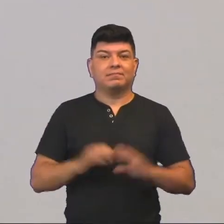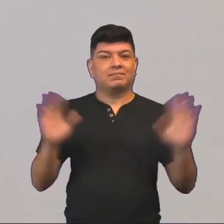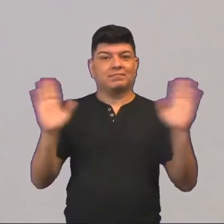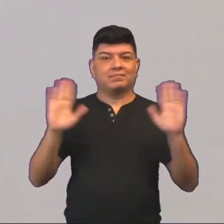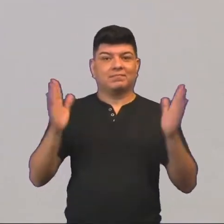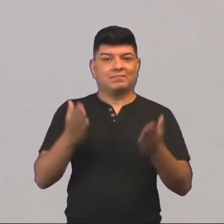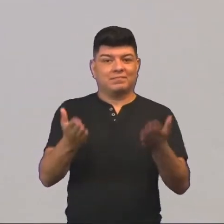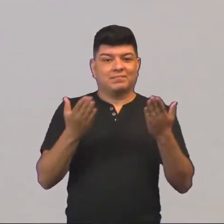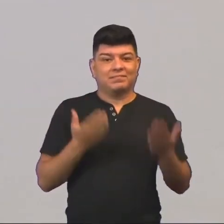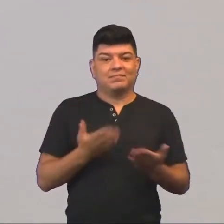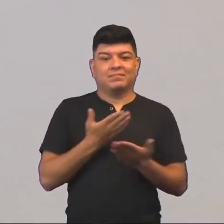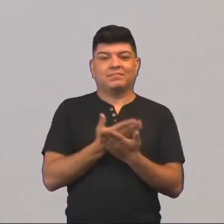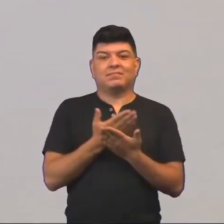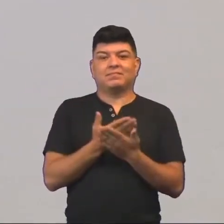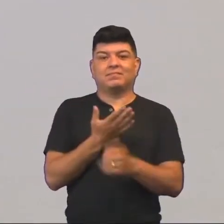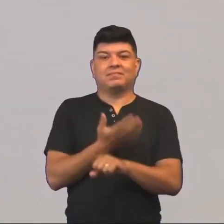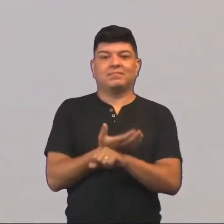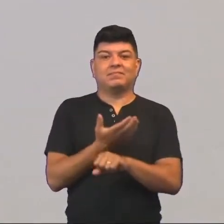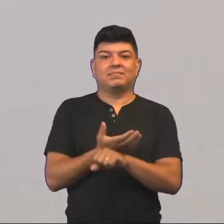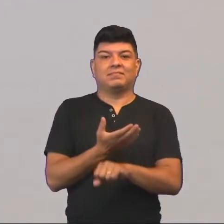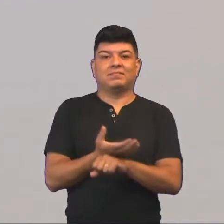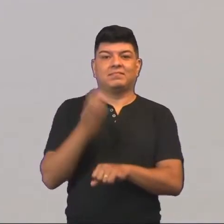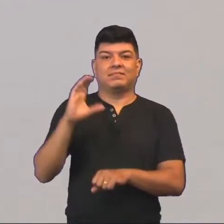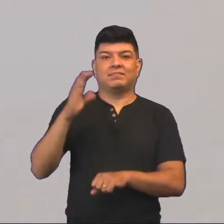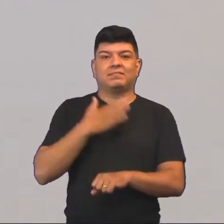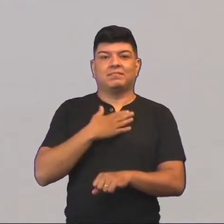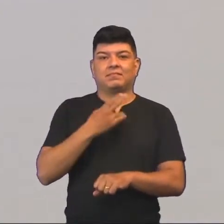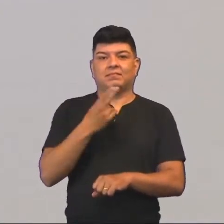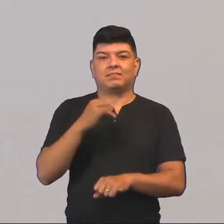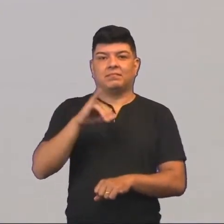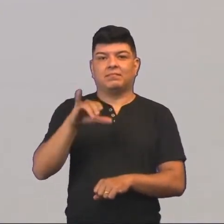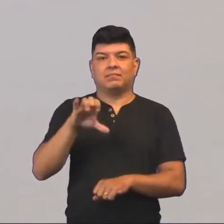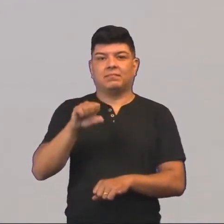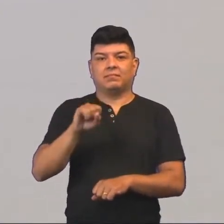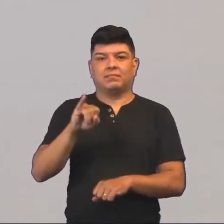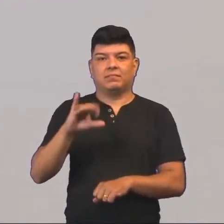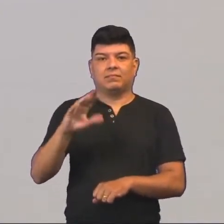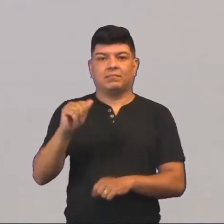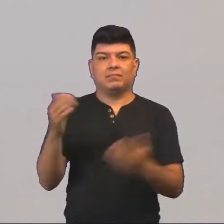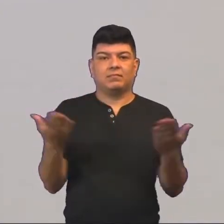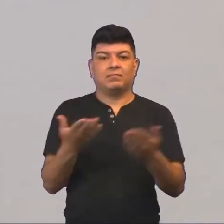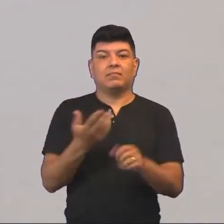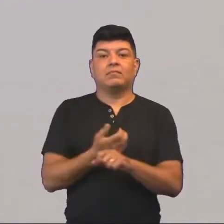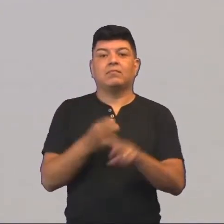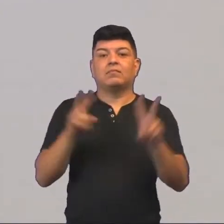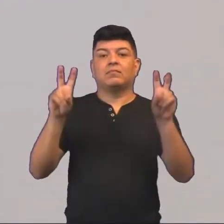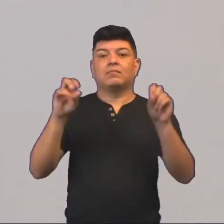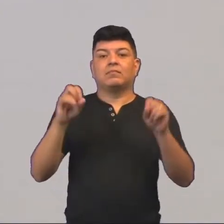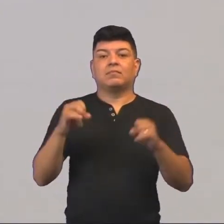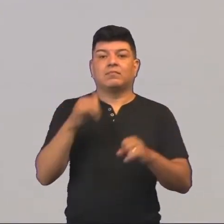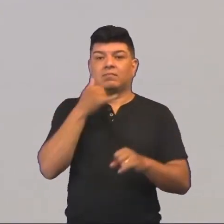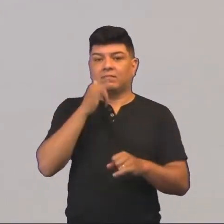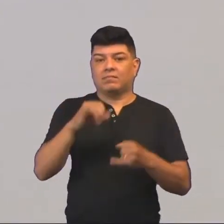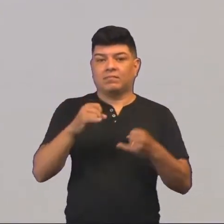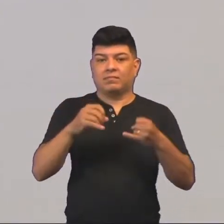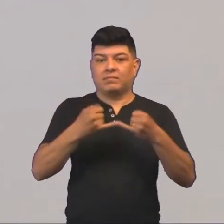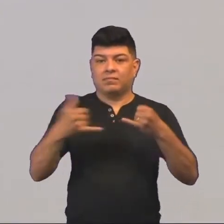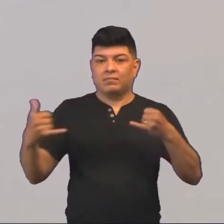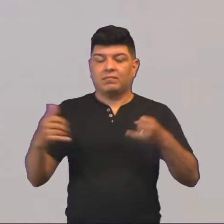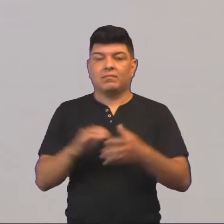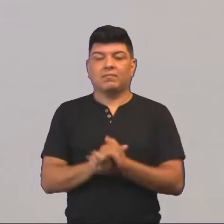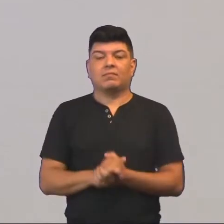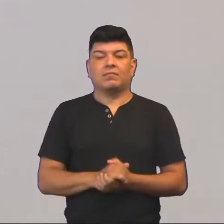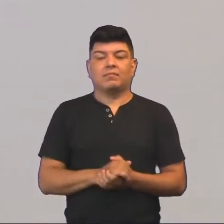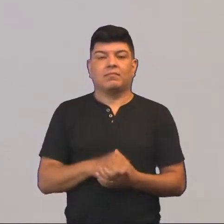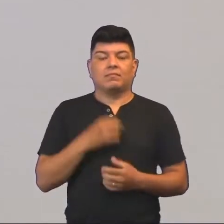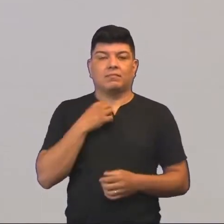Olá, bem-vindos a mais uma aula de ciências. Eu sou a professora Jéssica e na aula de hoje nós veremos sobre energia elétrica. Vamos